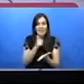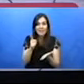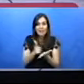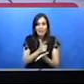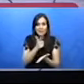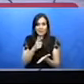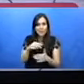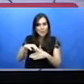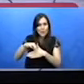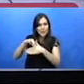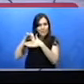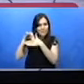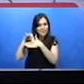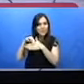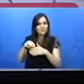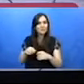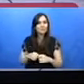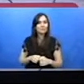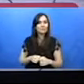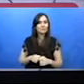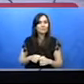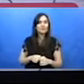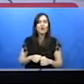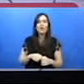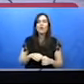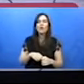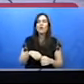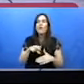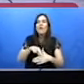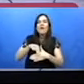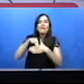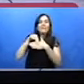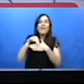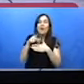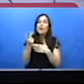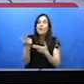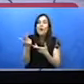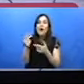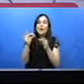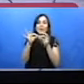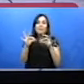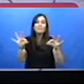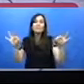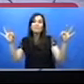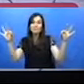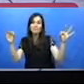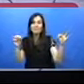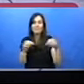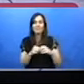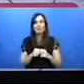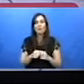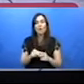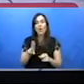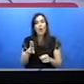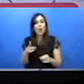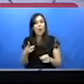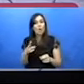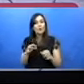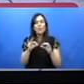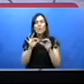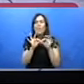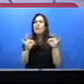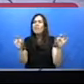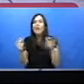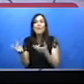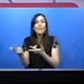cultura nas letras do nosso país. Cordel quer dizer barbante, ou se não, mesmo cordão.